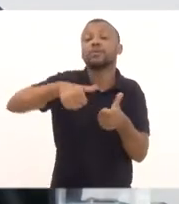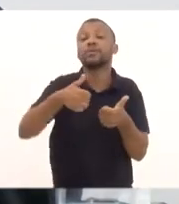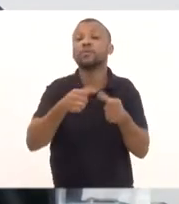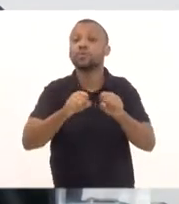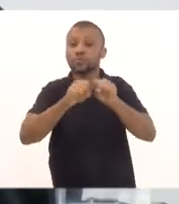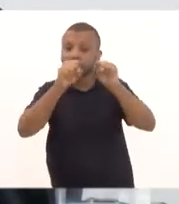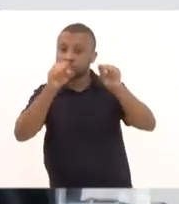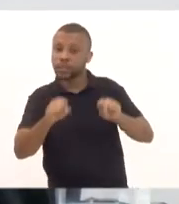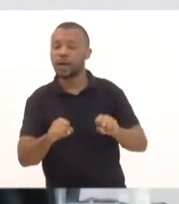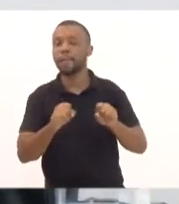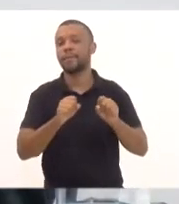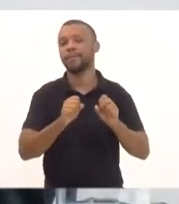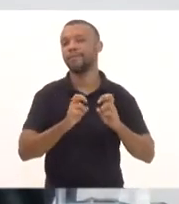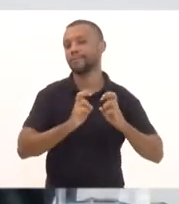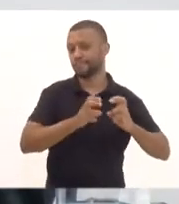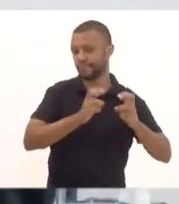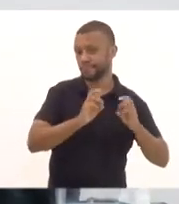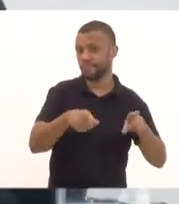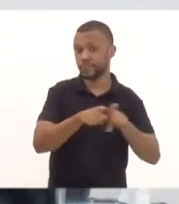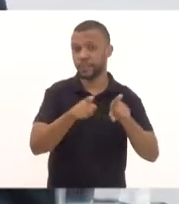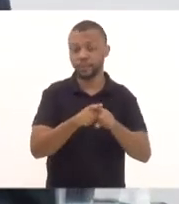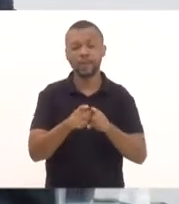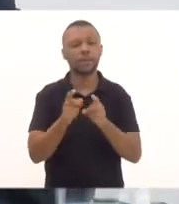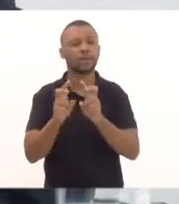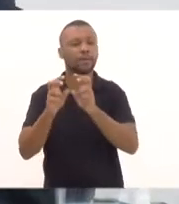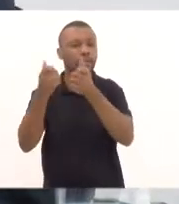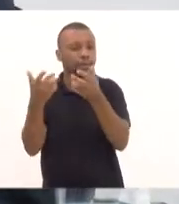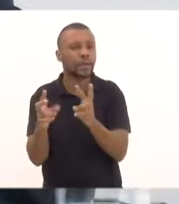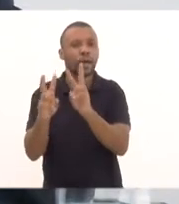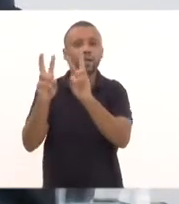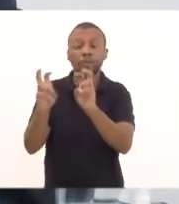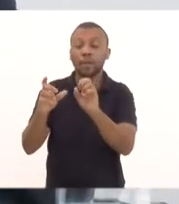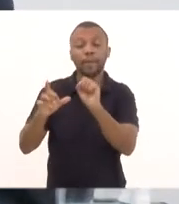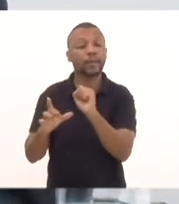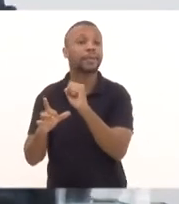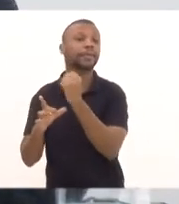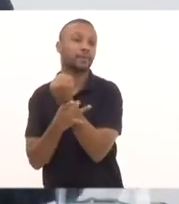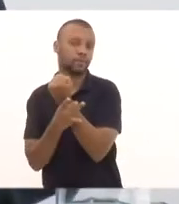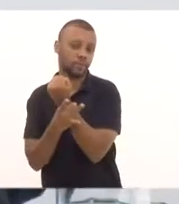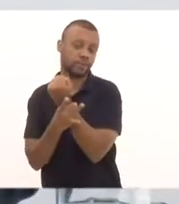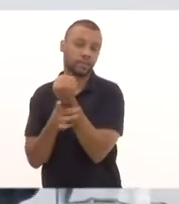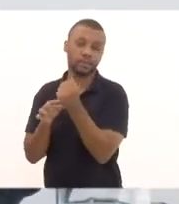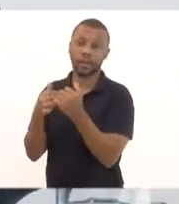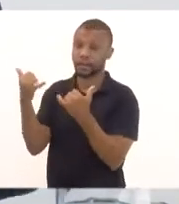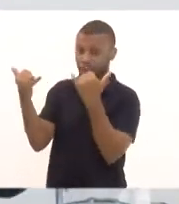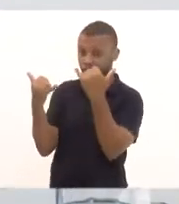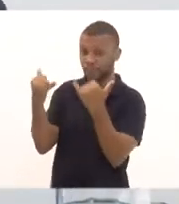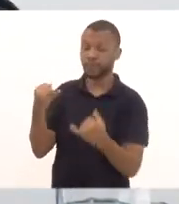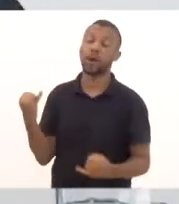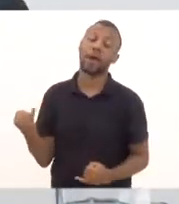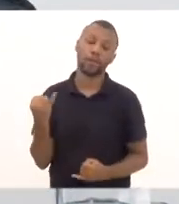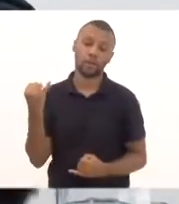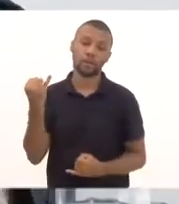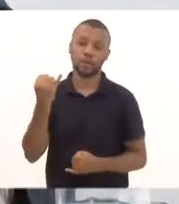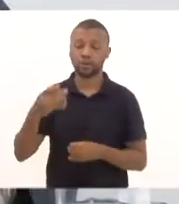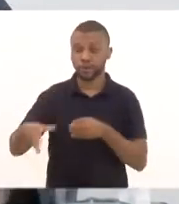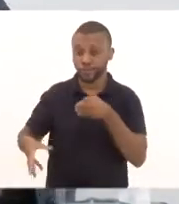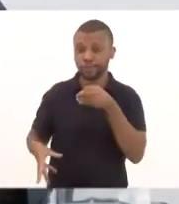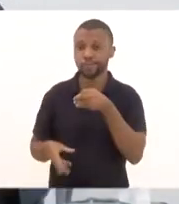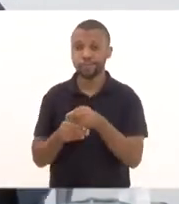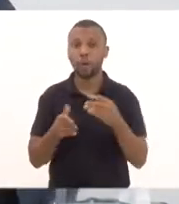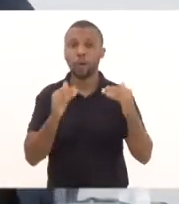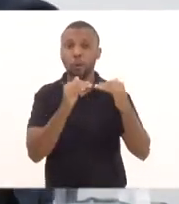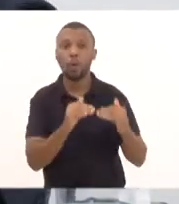alguma o aspecto relacionado à segurança né na prestação de serviços ao cidadão é muito importante o repórter disse a deputada